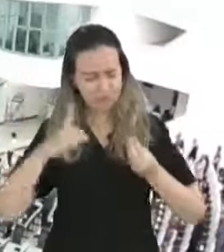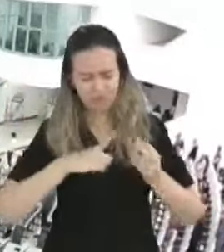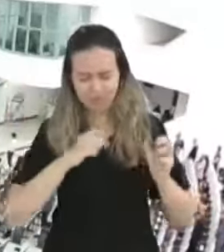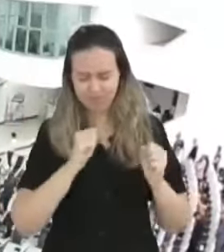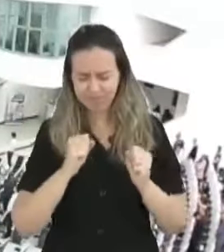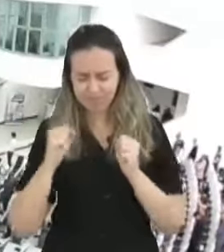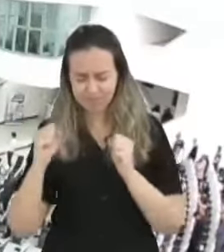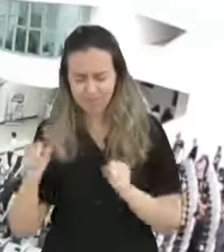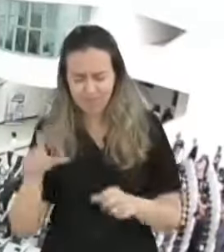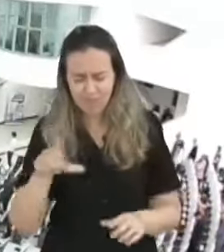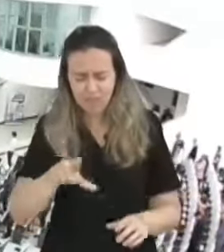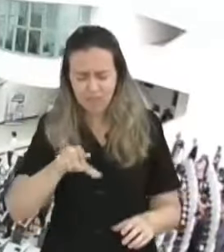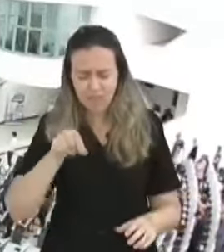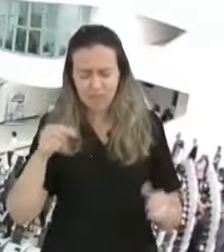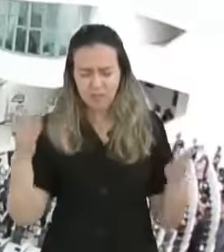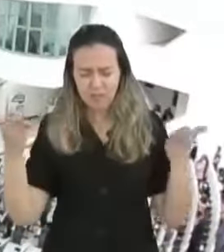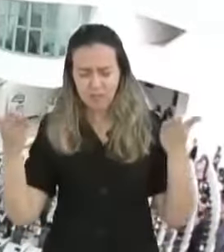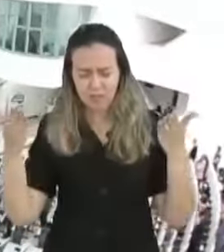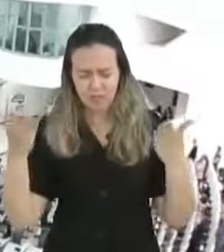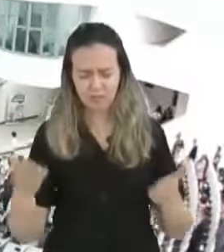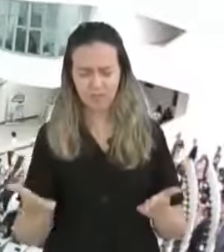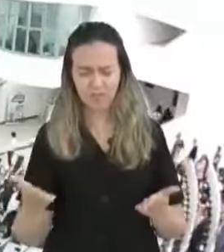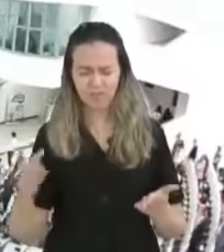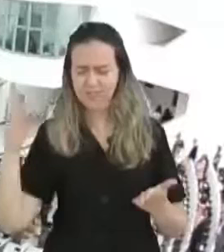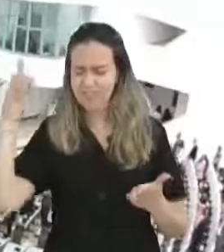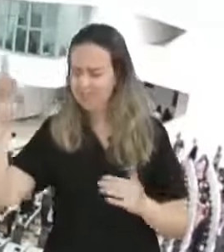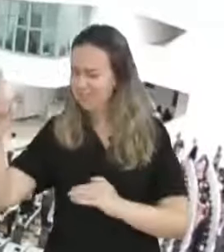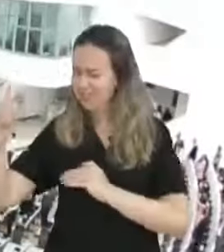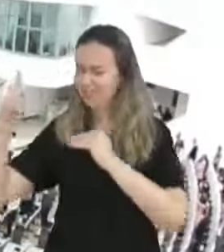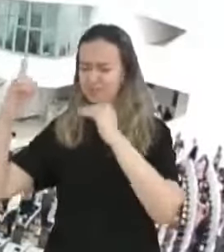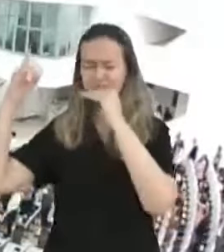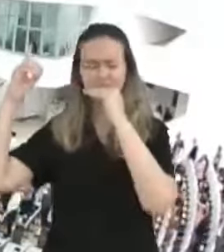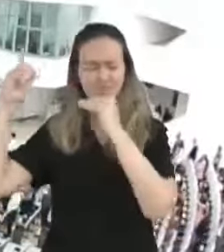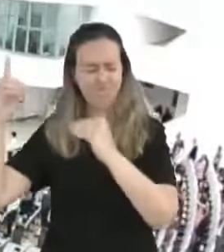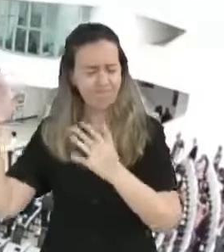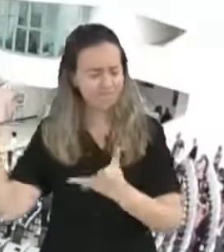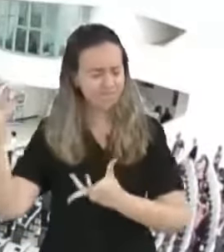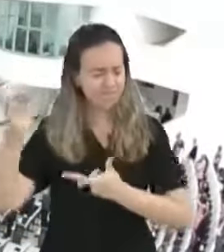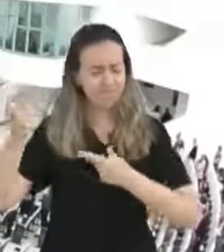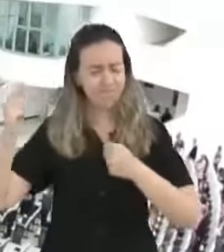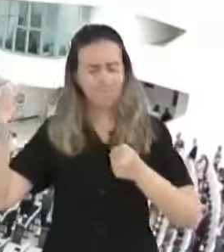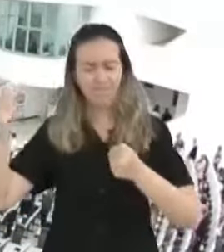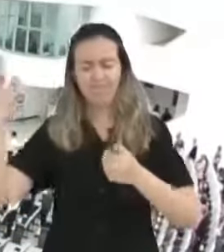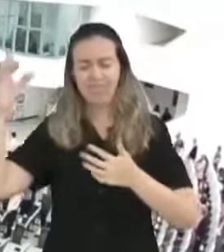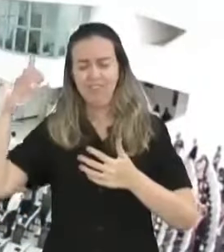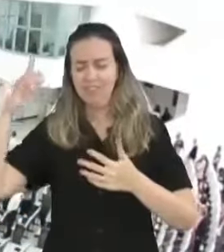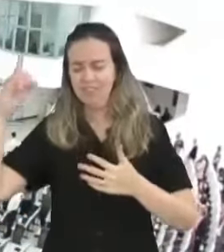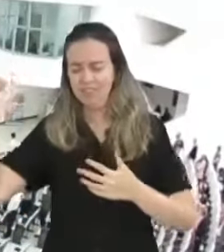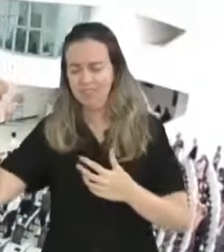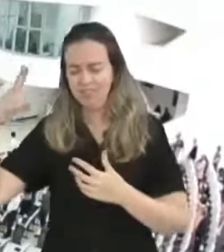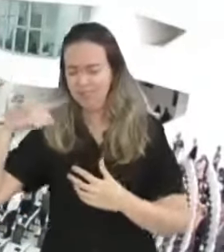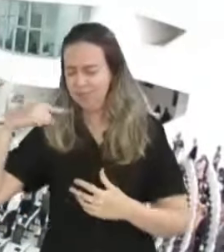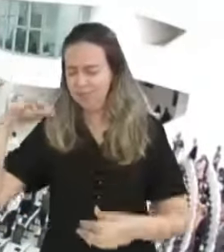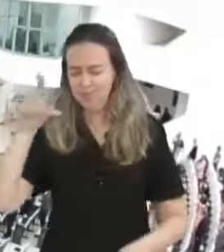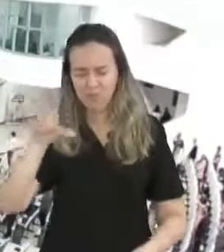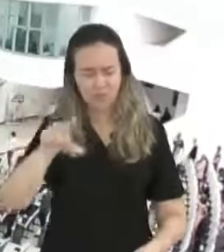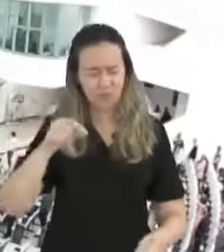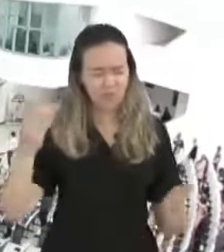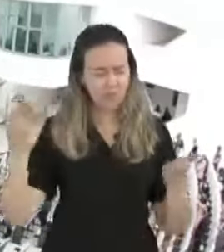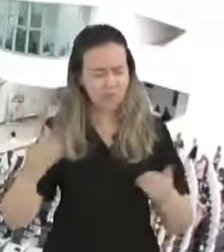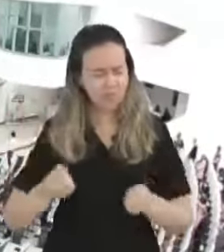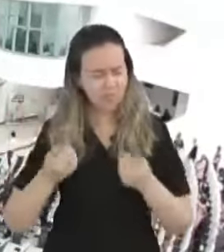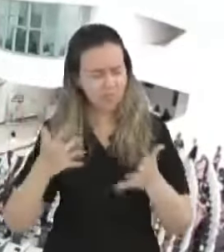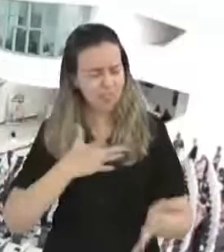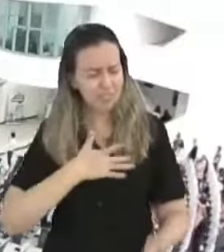uma chamada, este servo do Deus Altíssimo, que tem uma chamada do Senhor na sua vida.